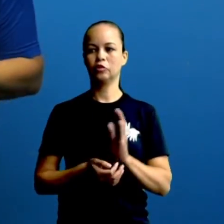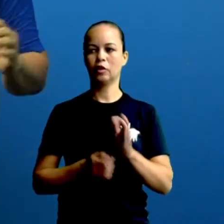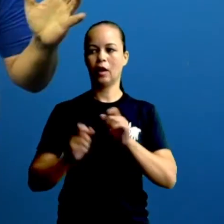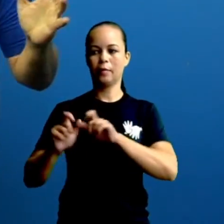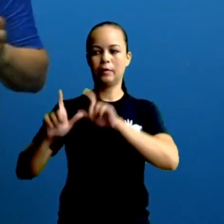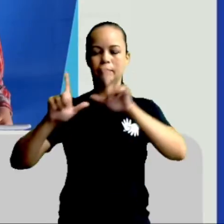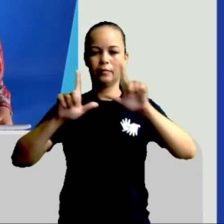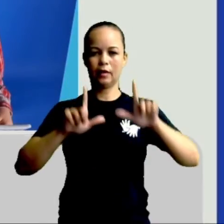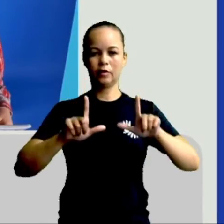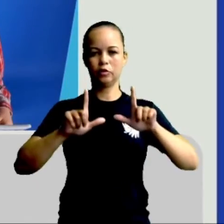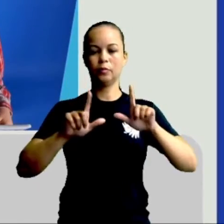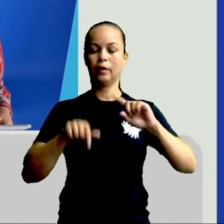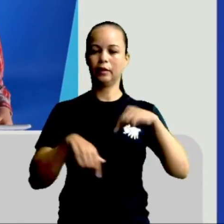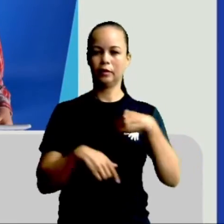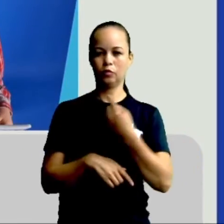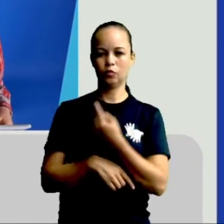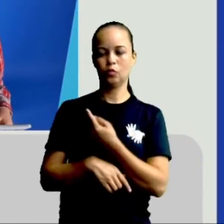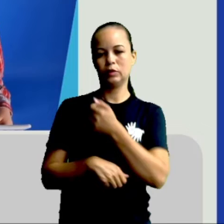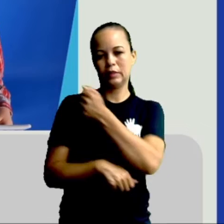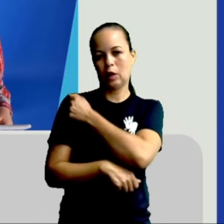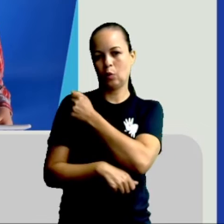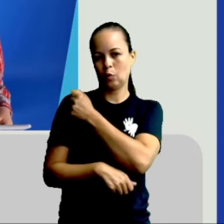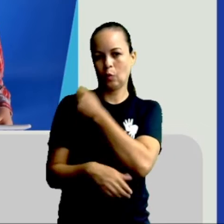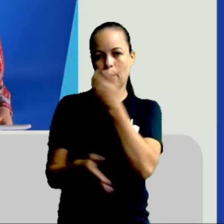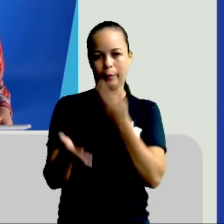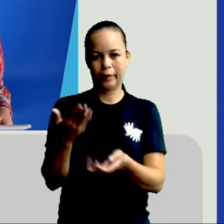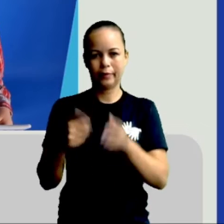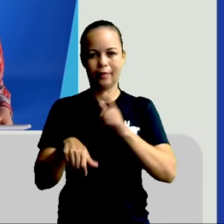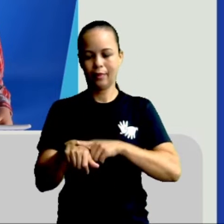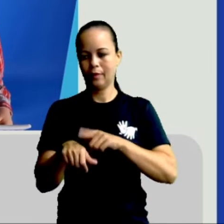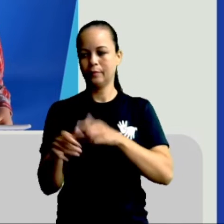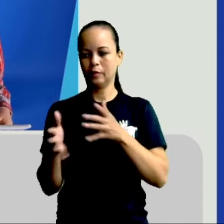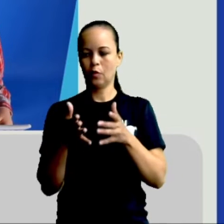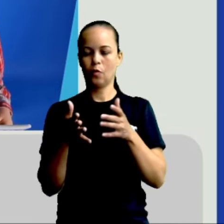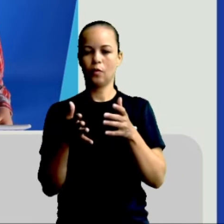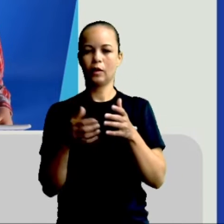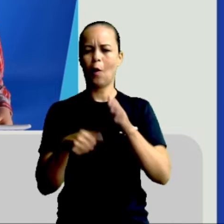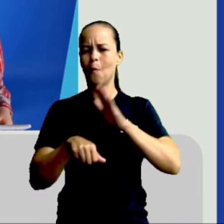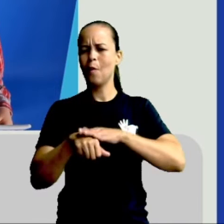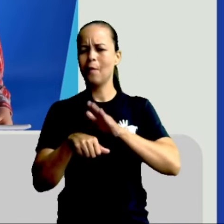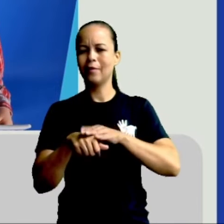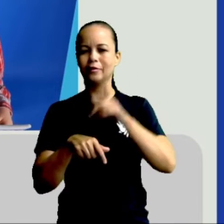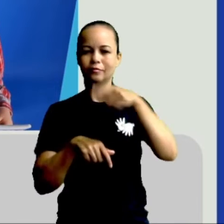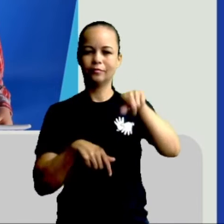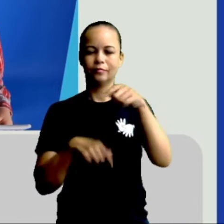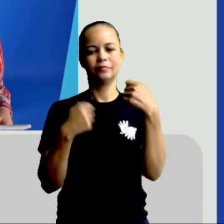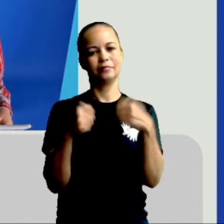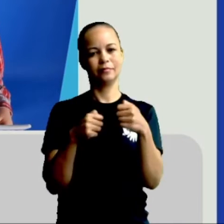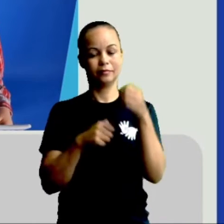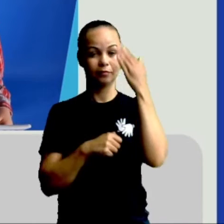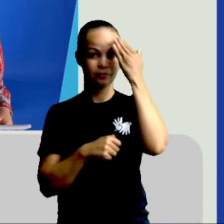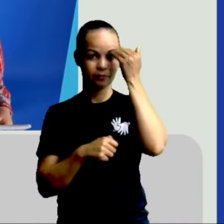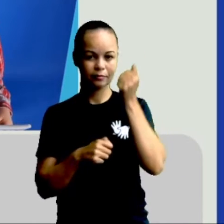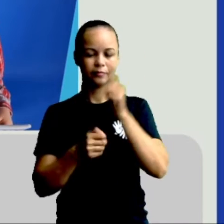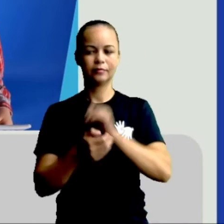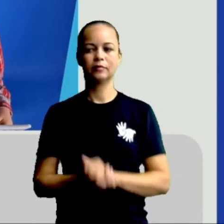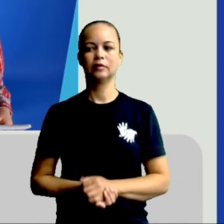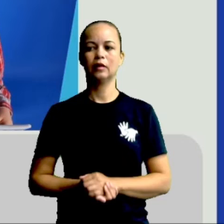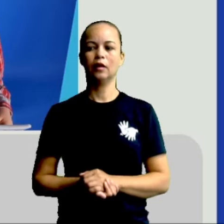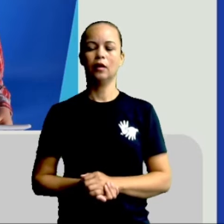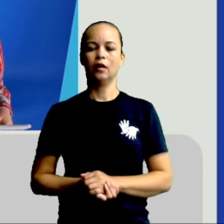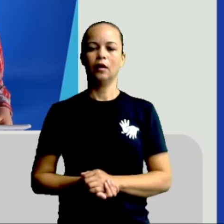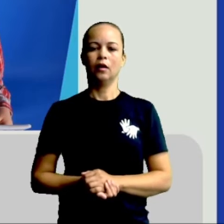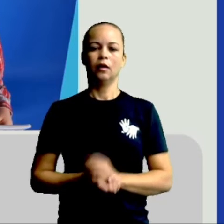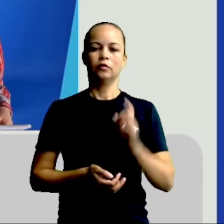imagem para que esse aluno não perca muito tempo, que é o momento você precisa saber. A gente falou o quê, gente? Que uma das